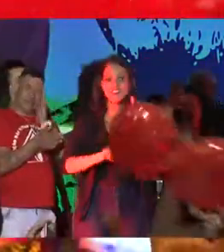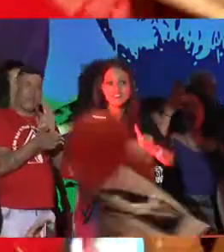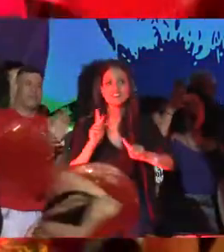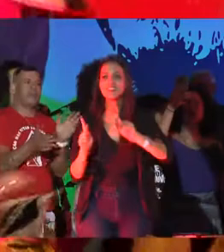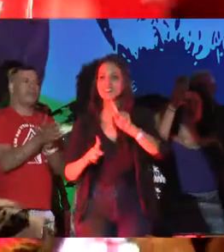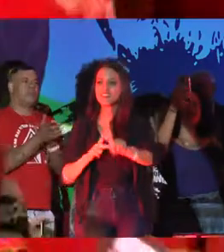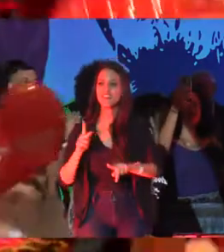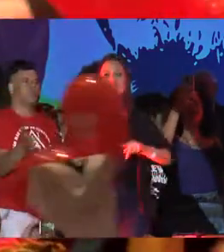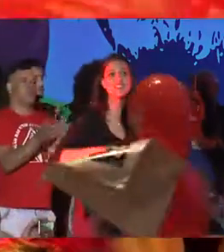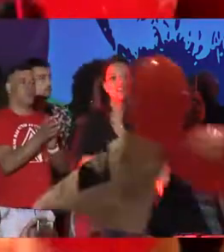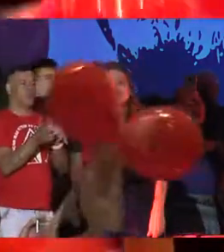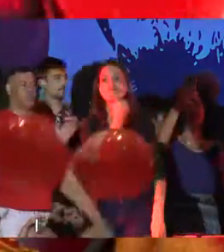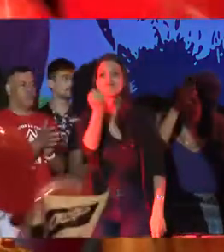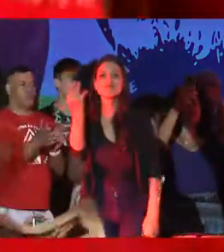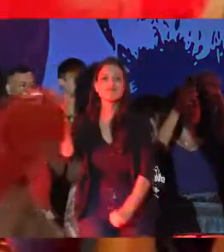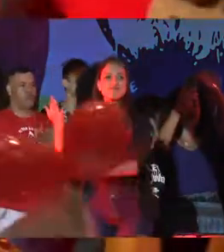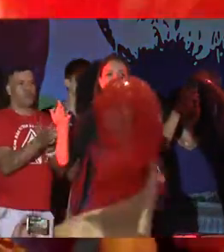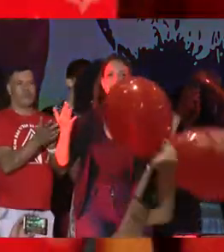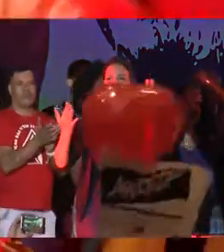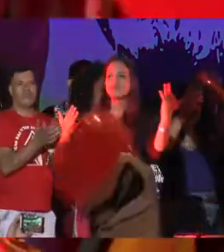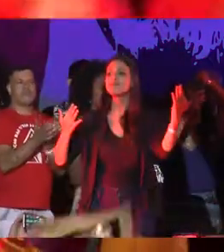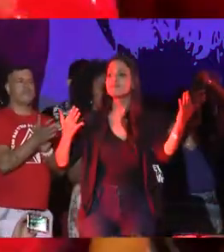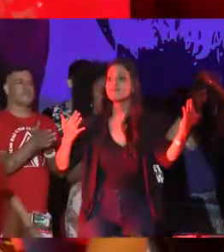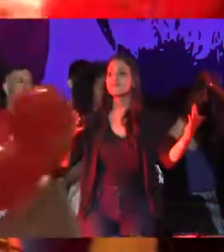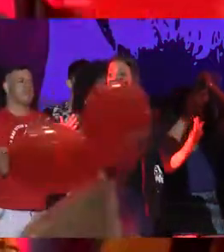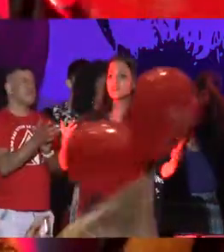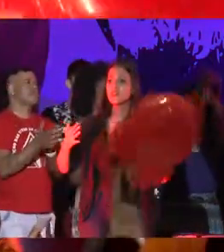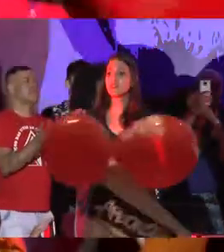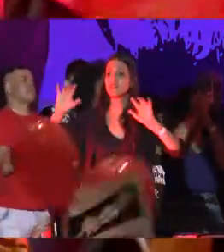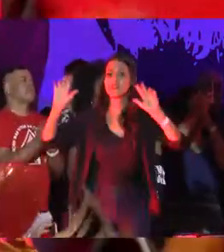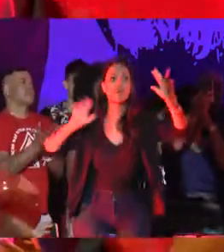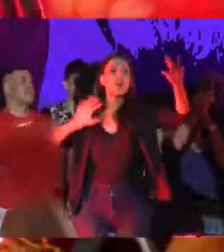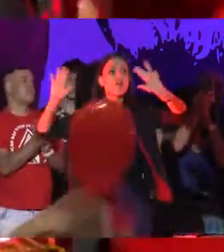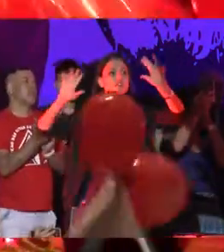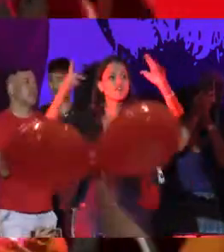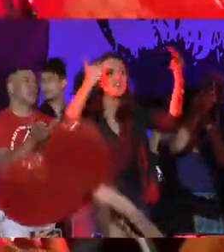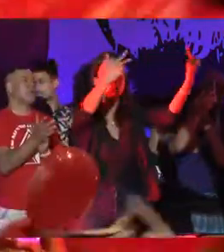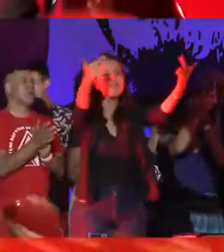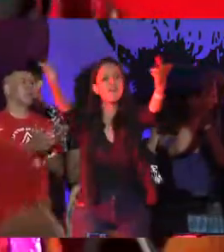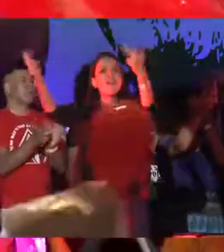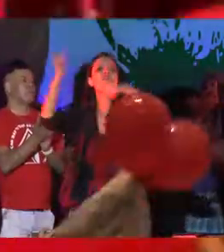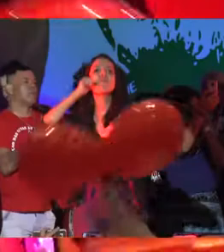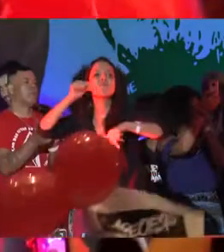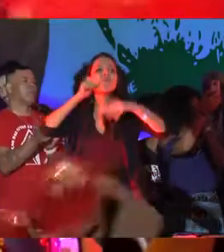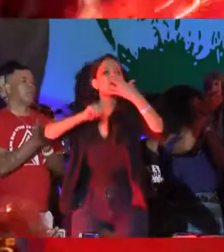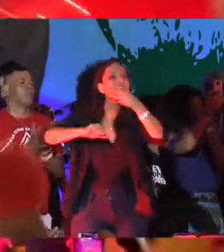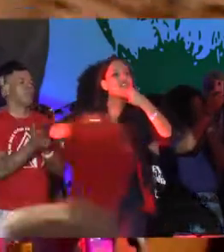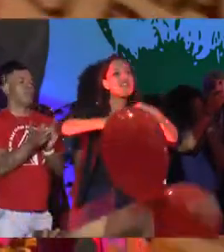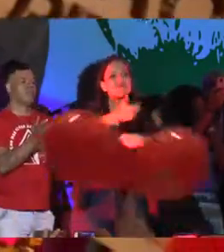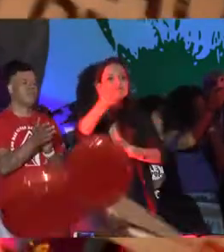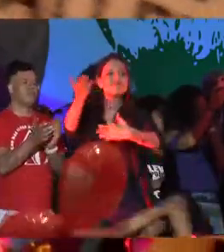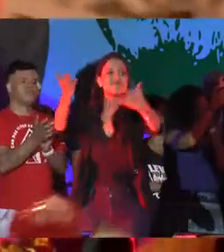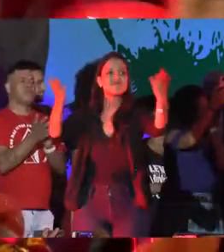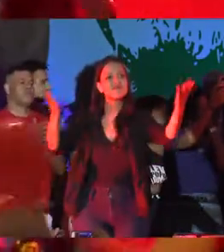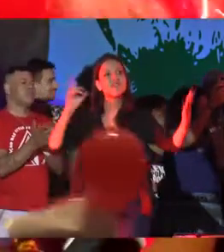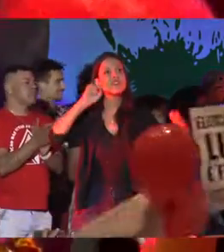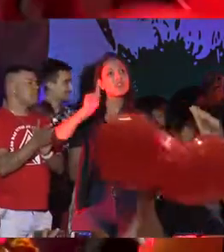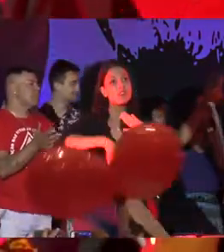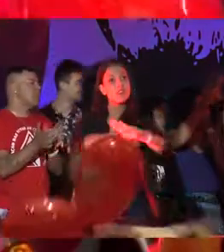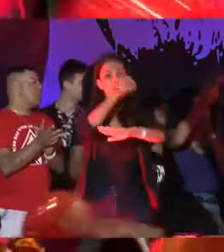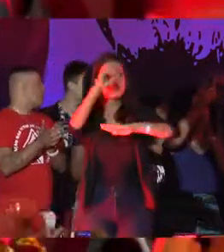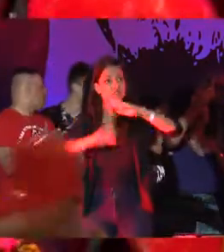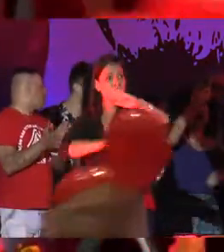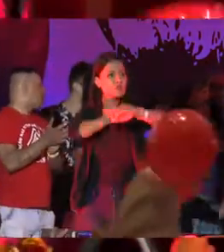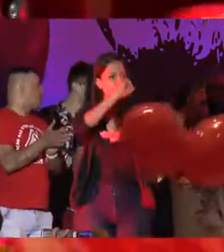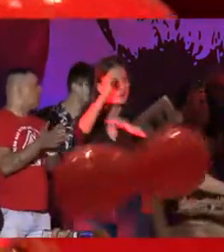São milhões de Lulas povoando este Brasil, homens e mulheres, noite e dia a